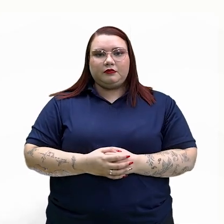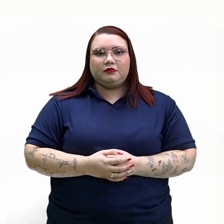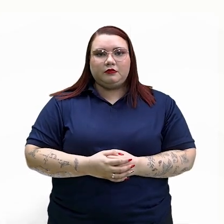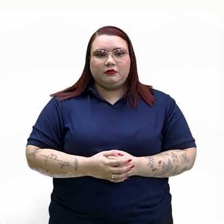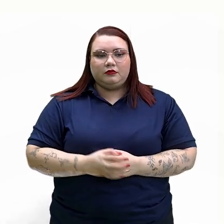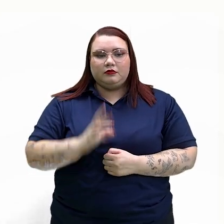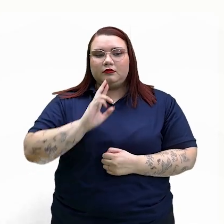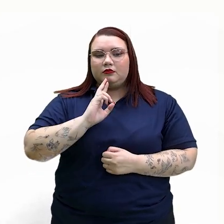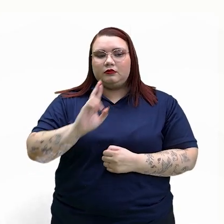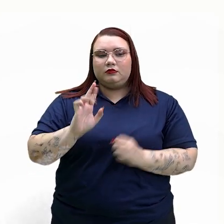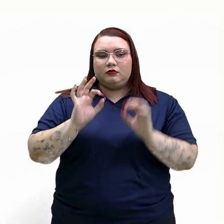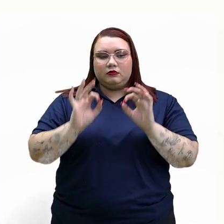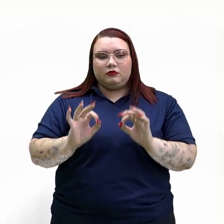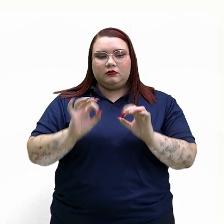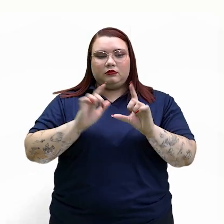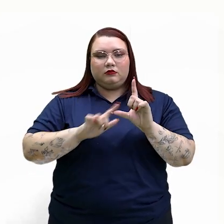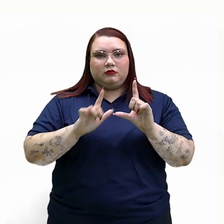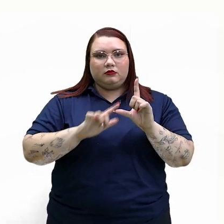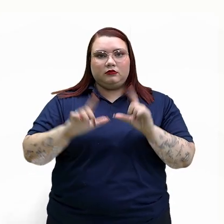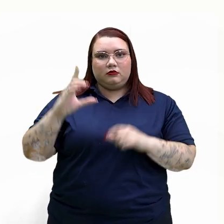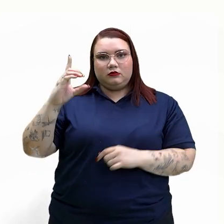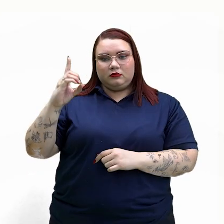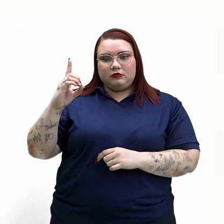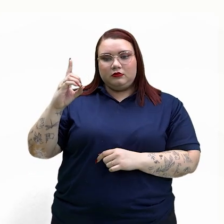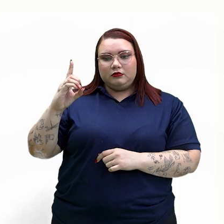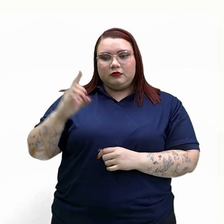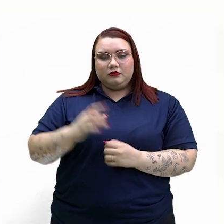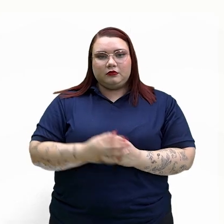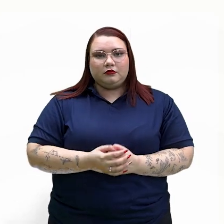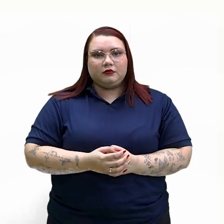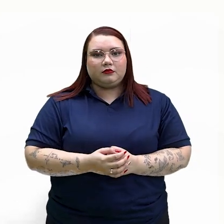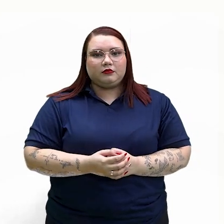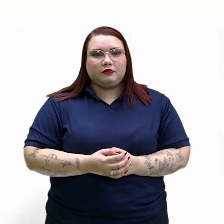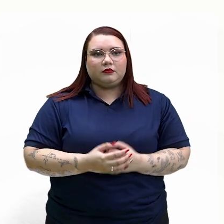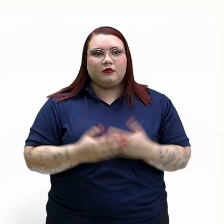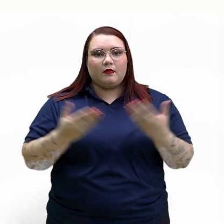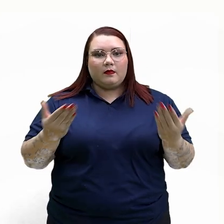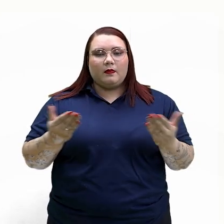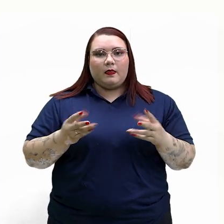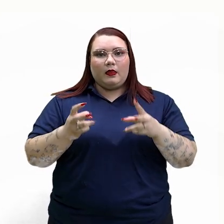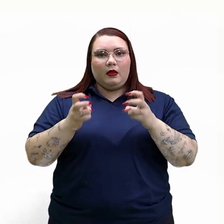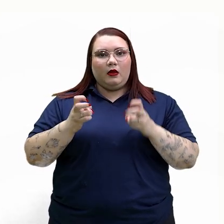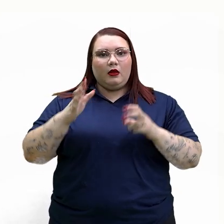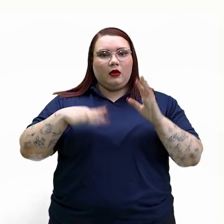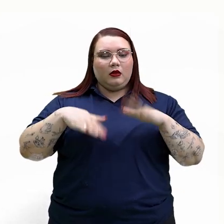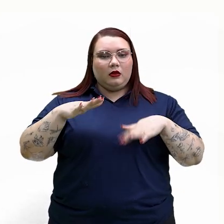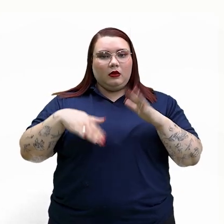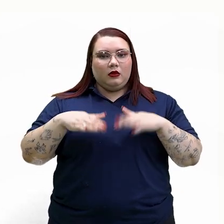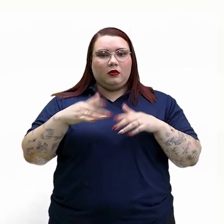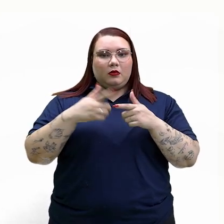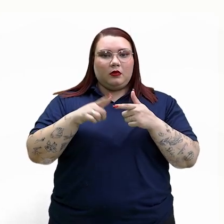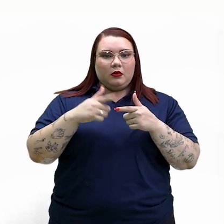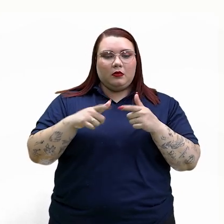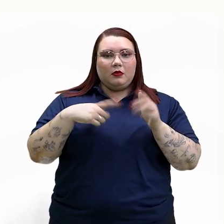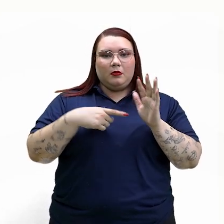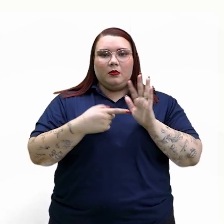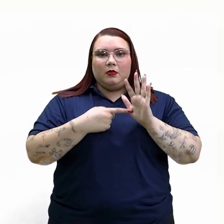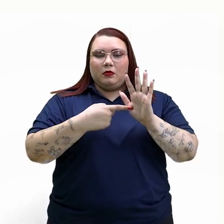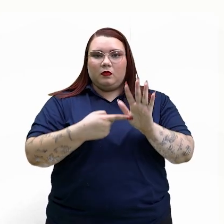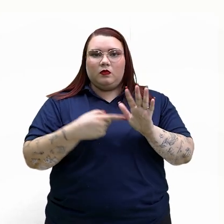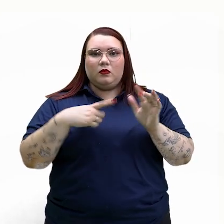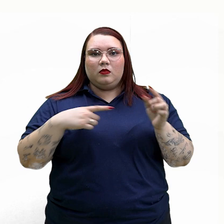Correto? Resposta certa, a nossa queridíssima letra D. Então, observe que, às vezes, o problema ele traz até